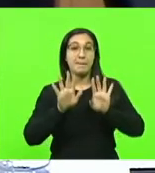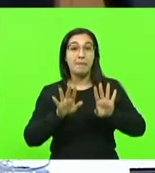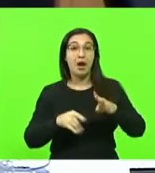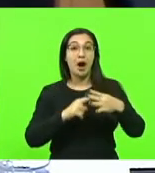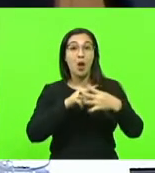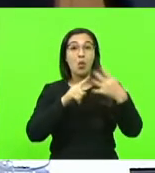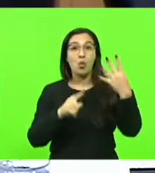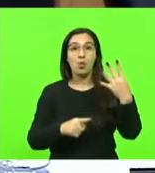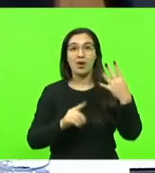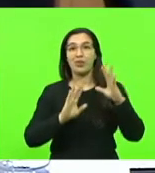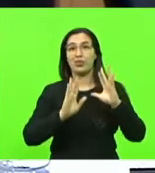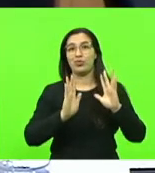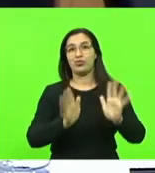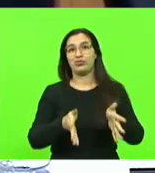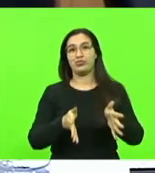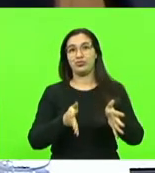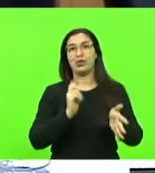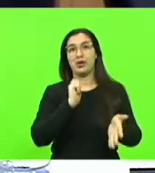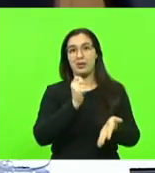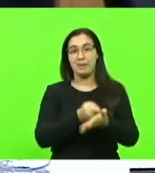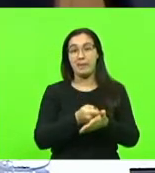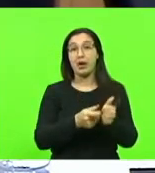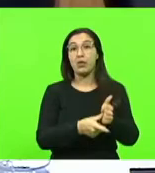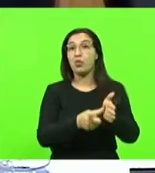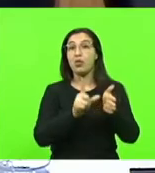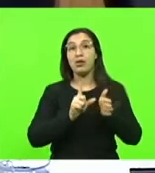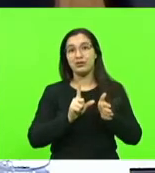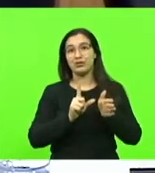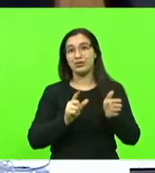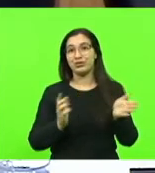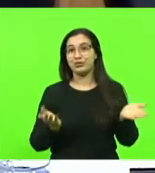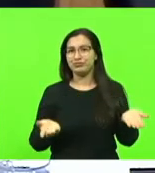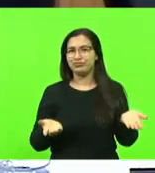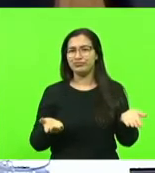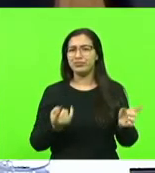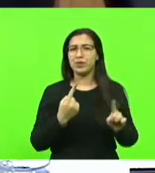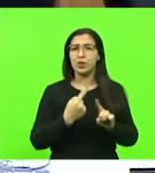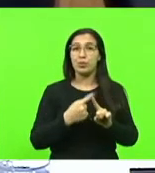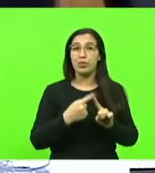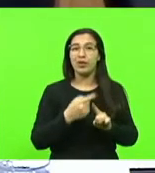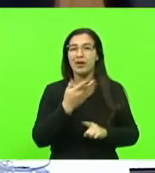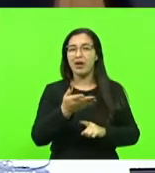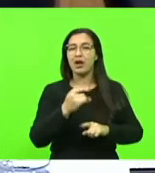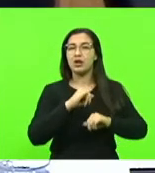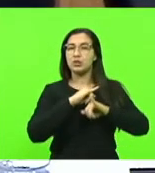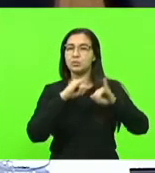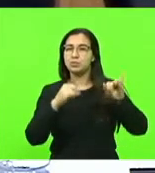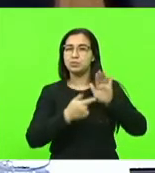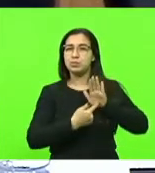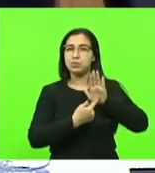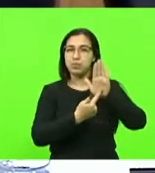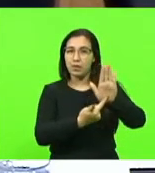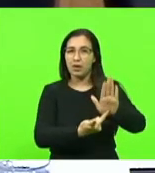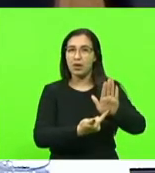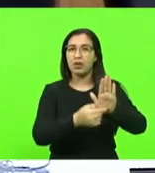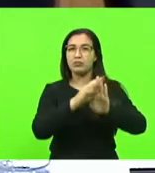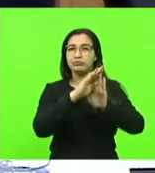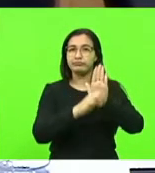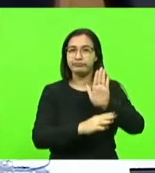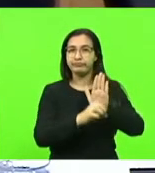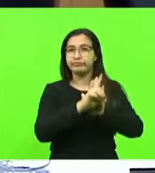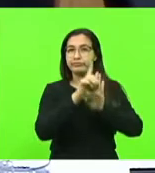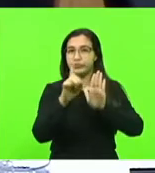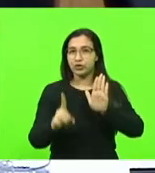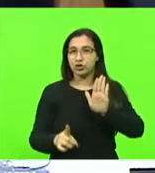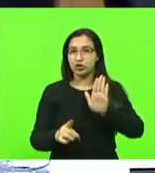já tinham sido pagas antes do ato, porque eles publicam no Diário Oficial quais são